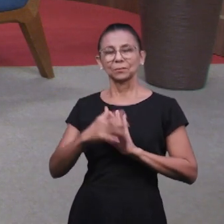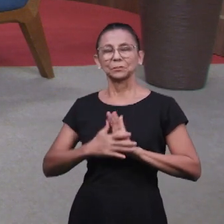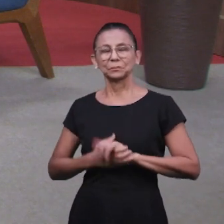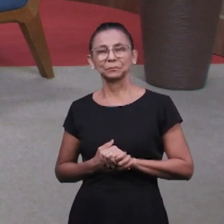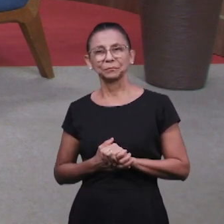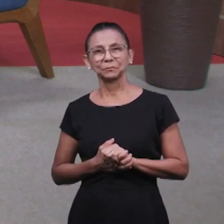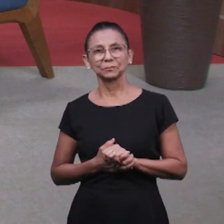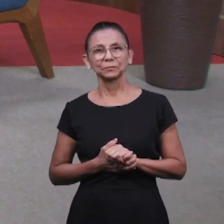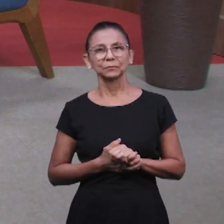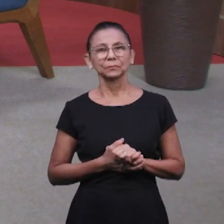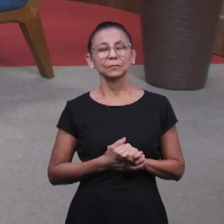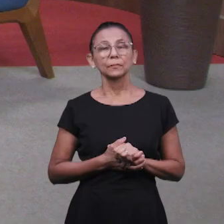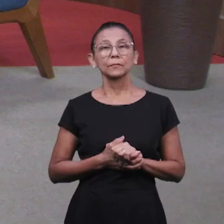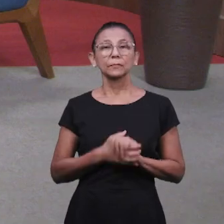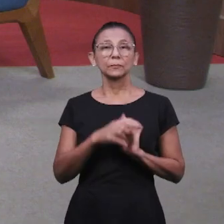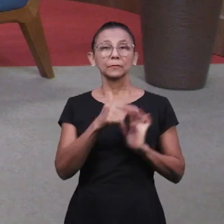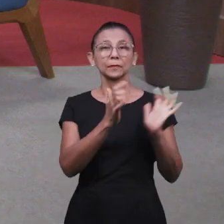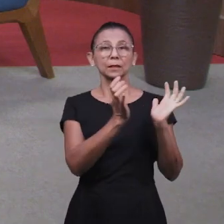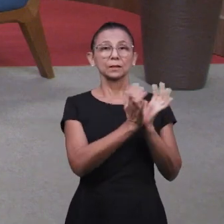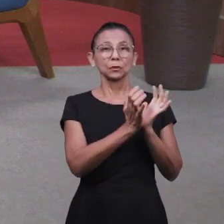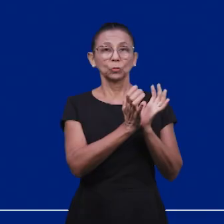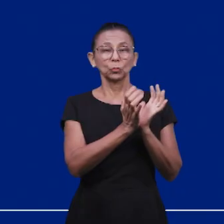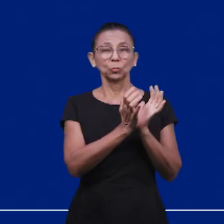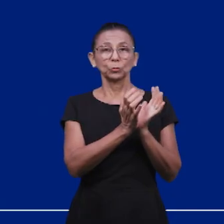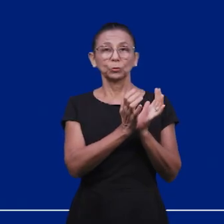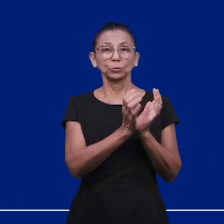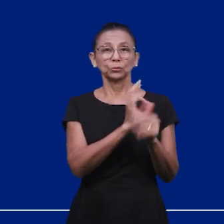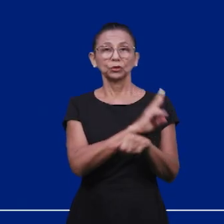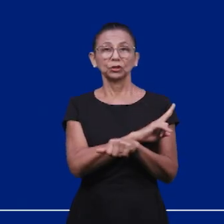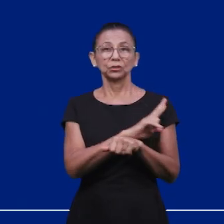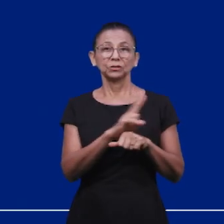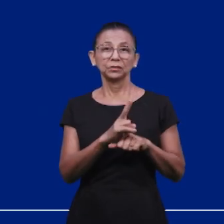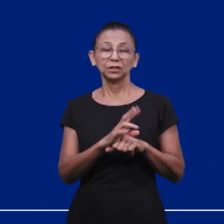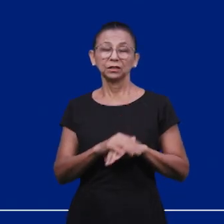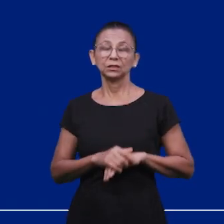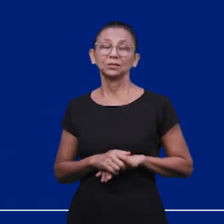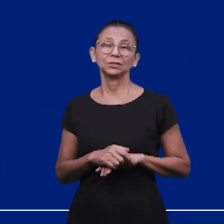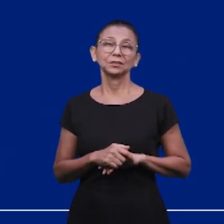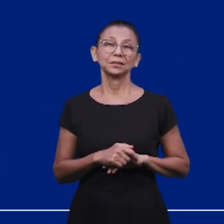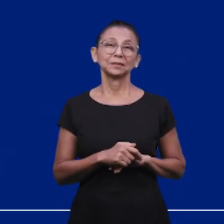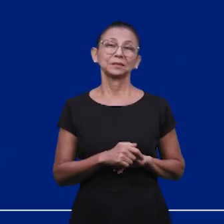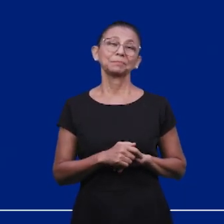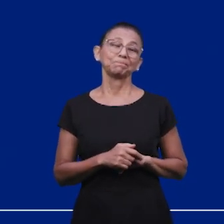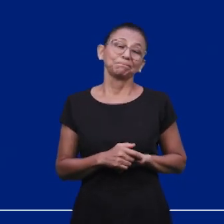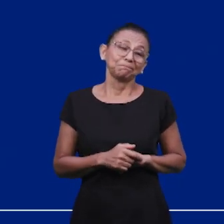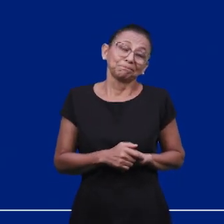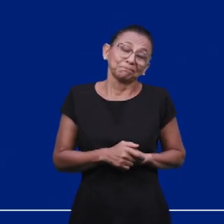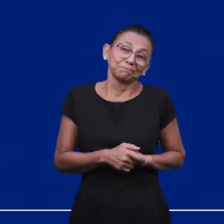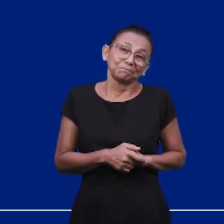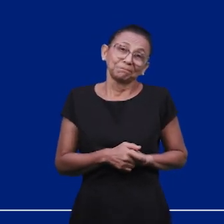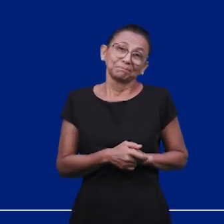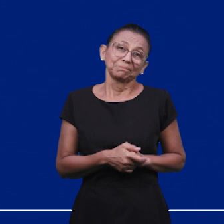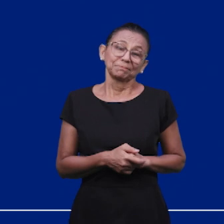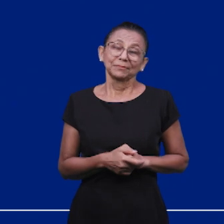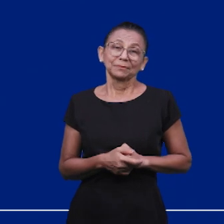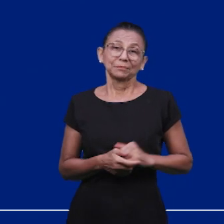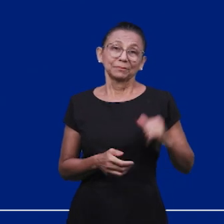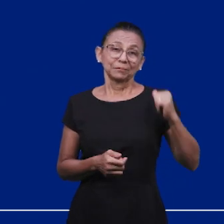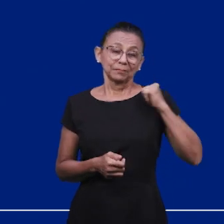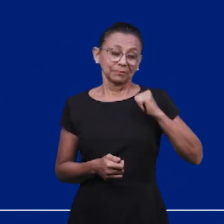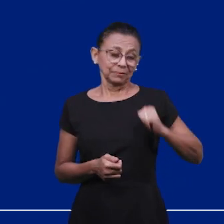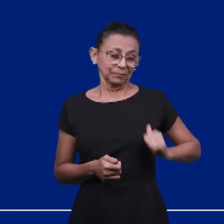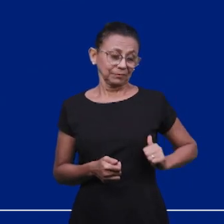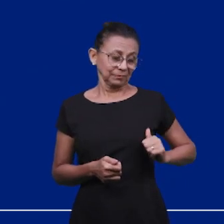objetiva. O texto diz o seguinte: as loucas, tomando as suas lâmpadas, não levaram